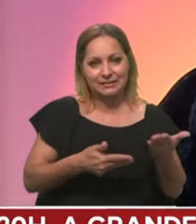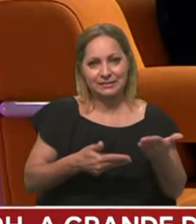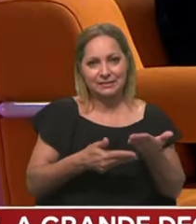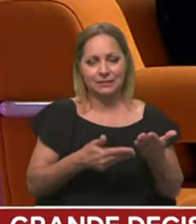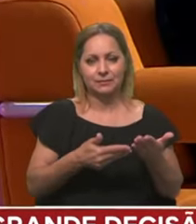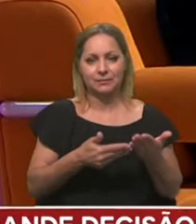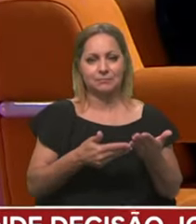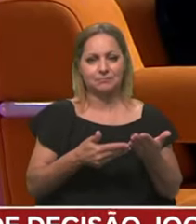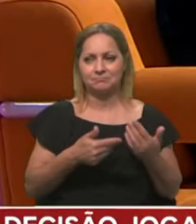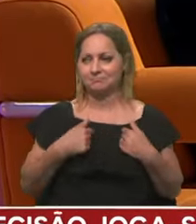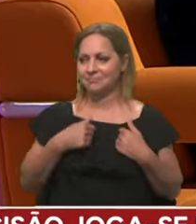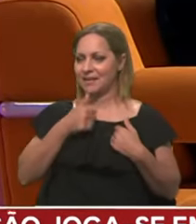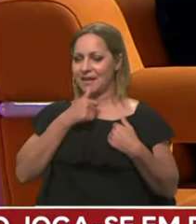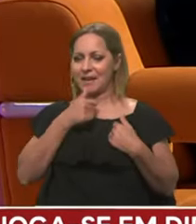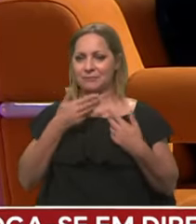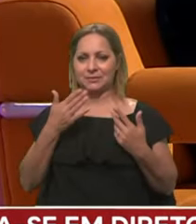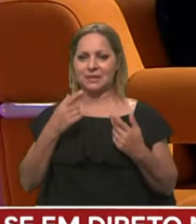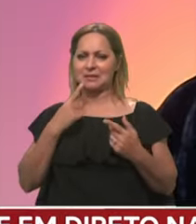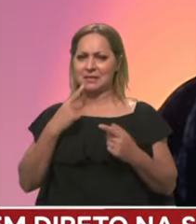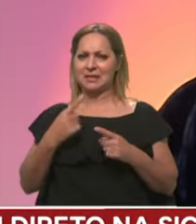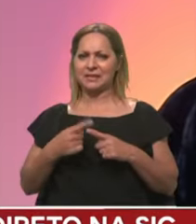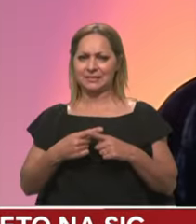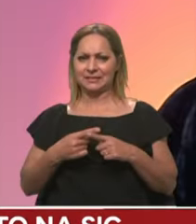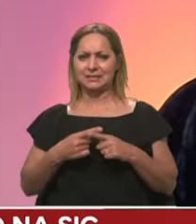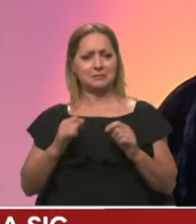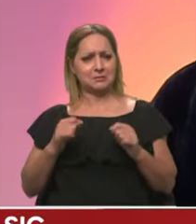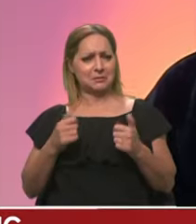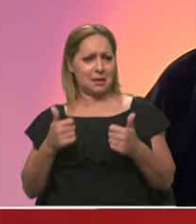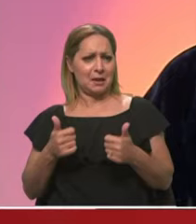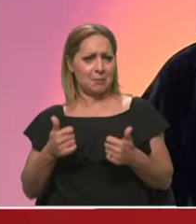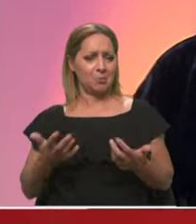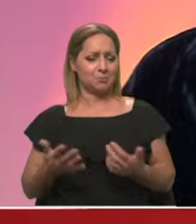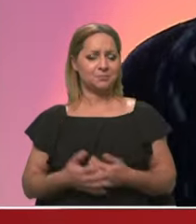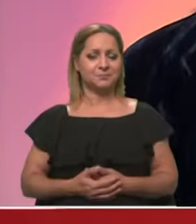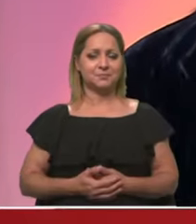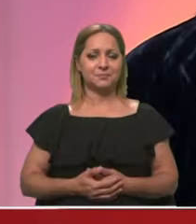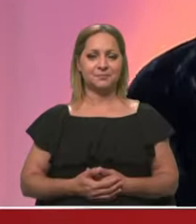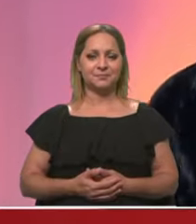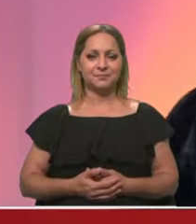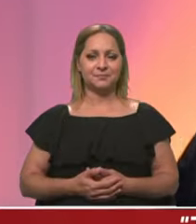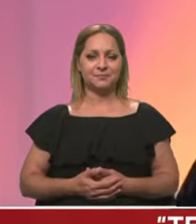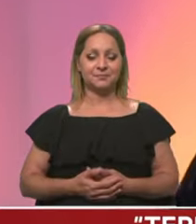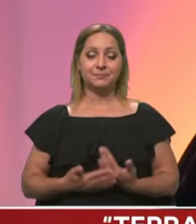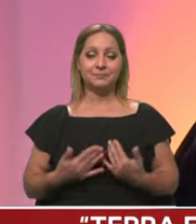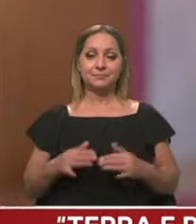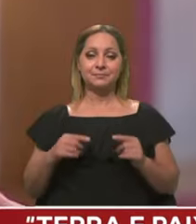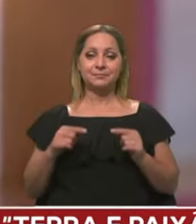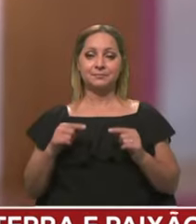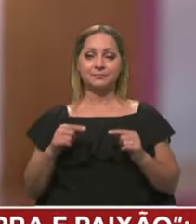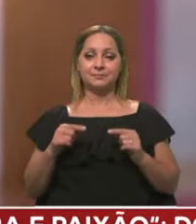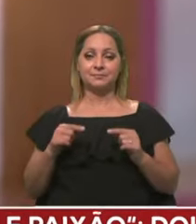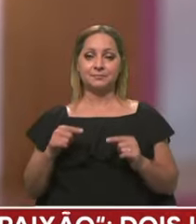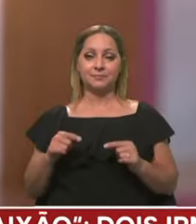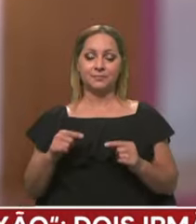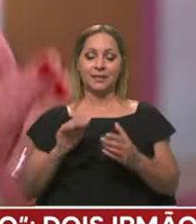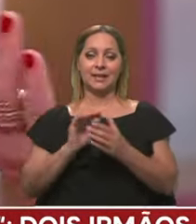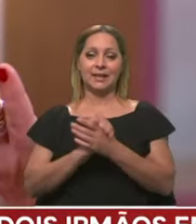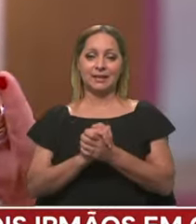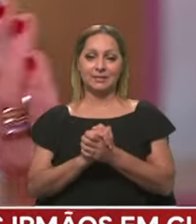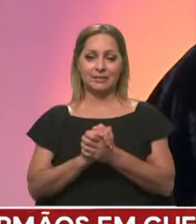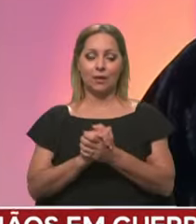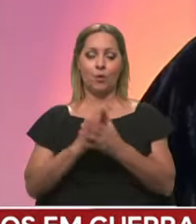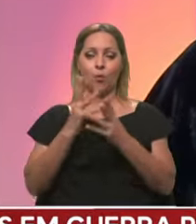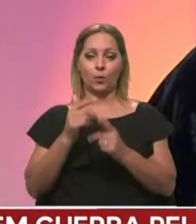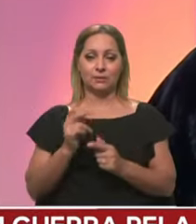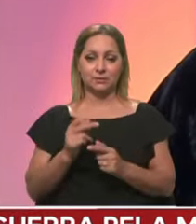ter ninguém à espera hum deve ser interessante é bom é bom sendo que tu tu tu tiveste casado há quantos anos